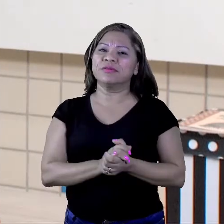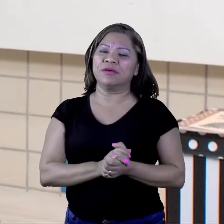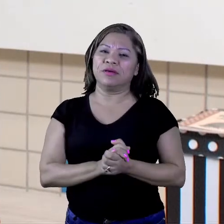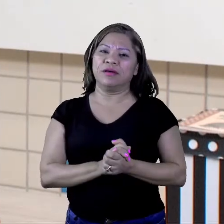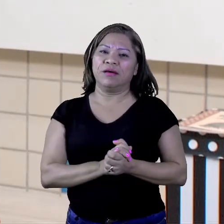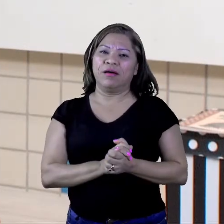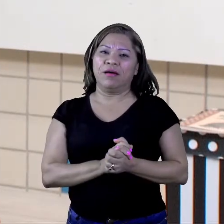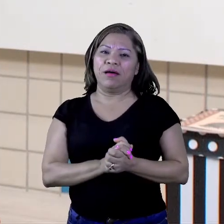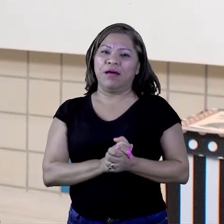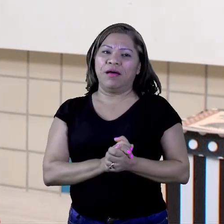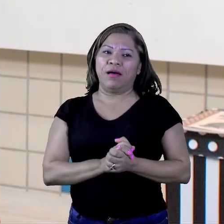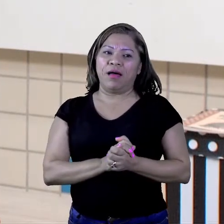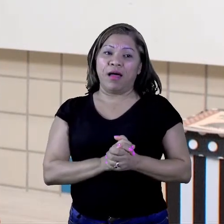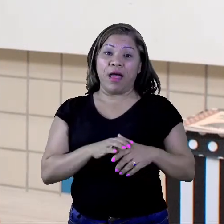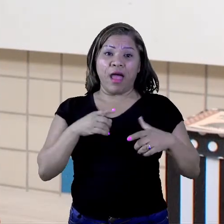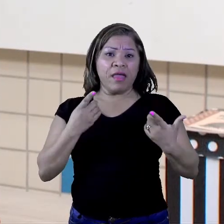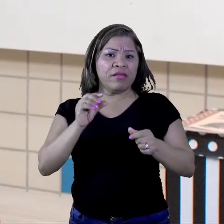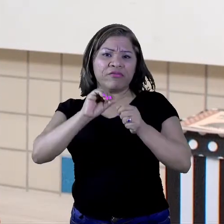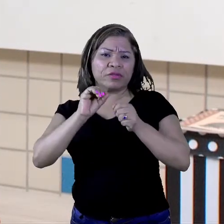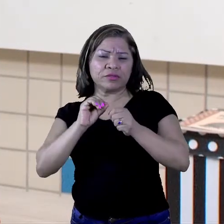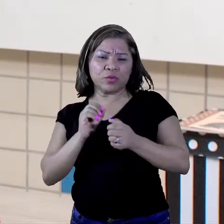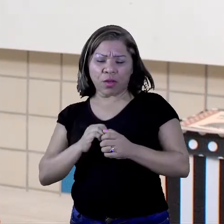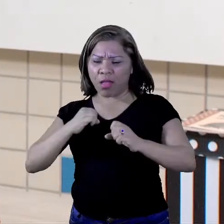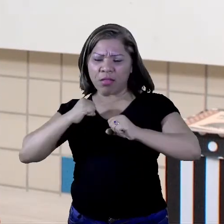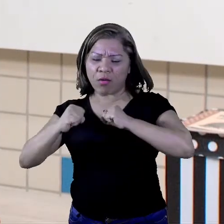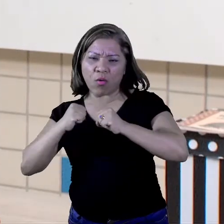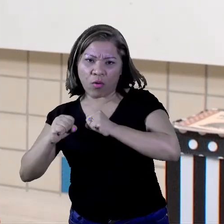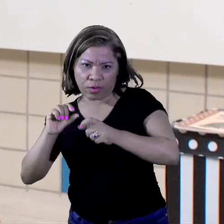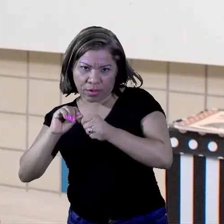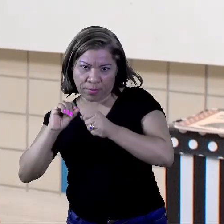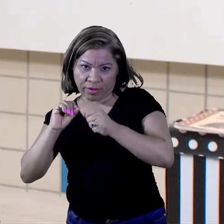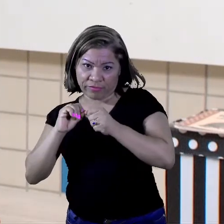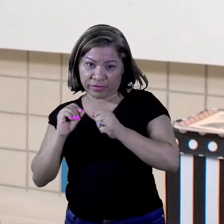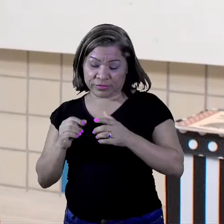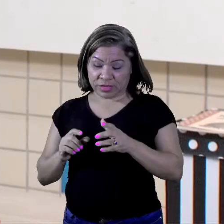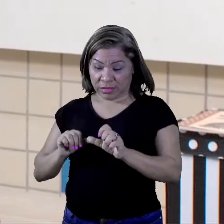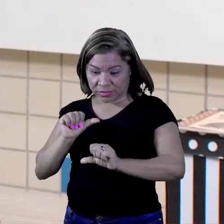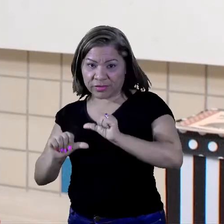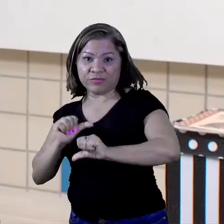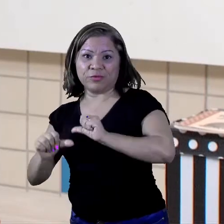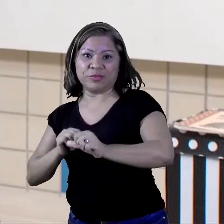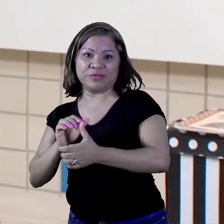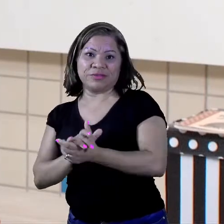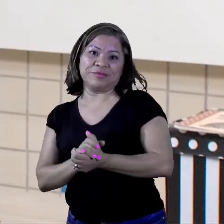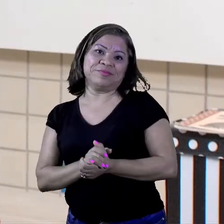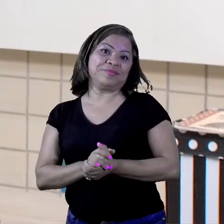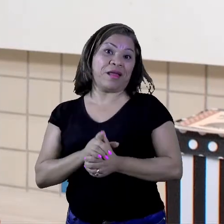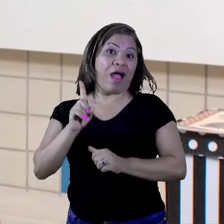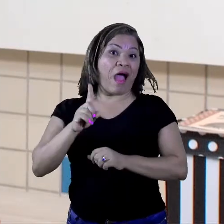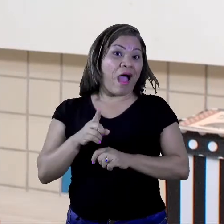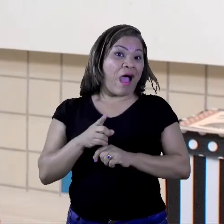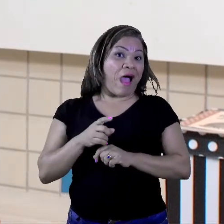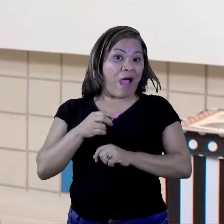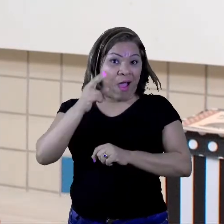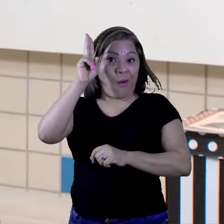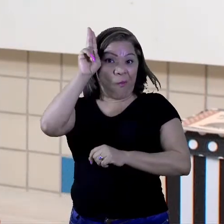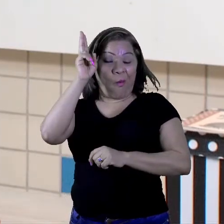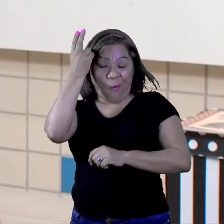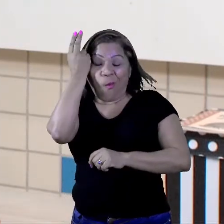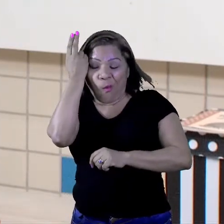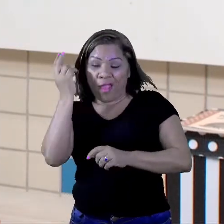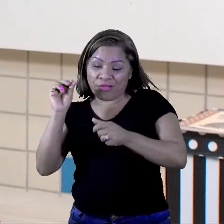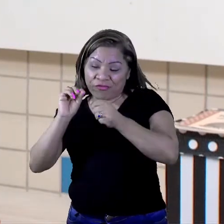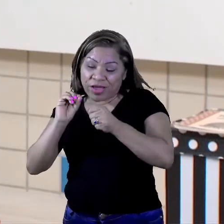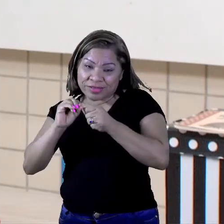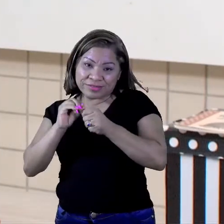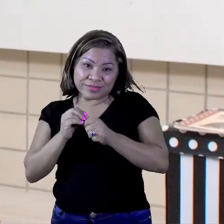a transformação pretendida? O que ele fazia? Então ele fazia o que ela falava, mas porém nunca dava certo,